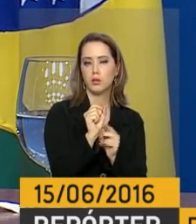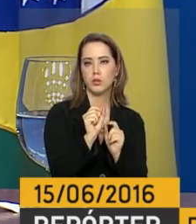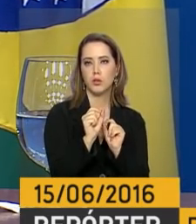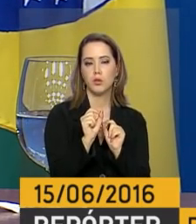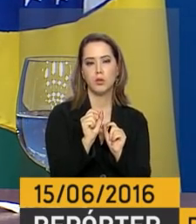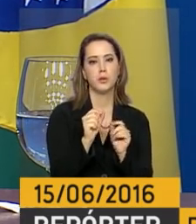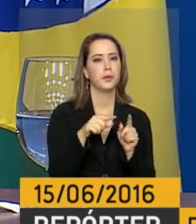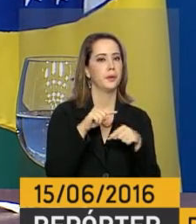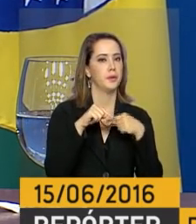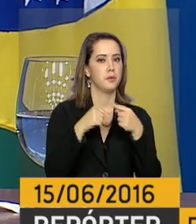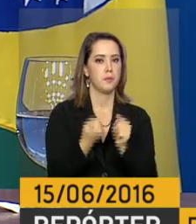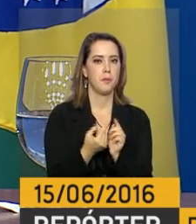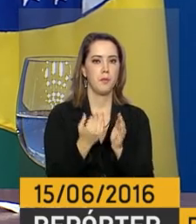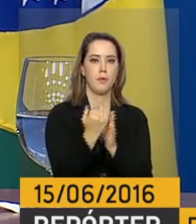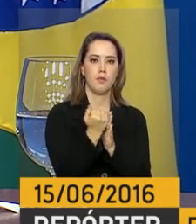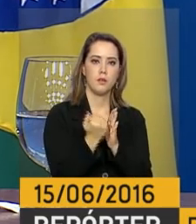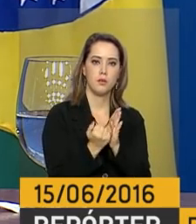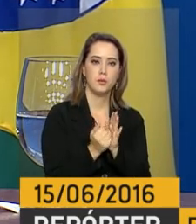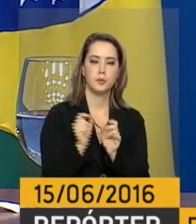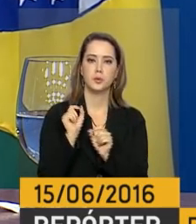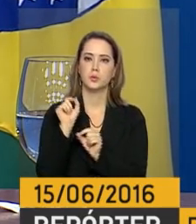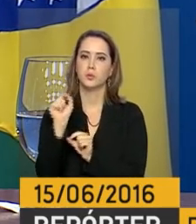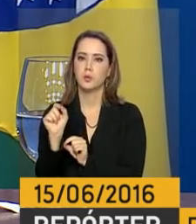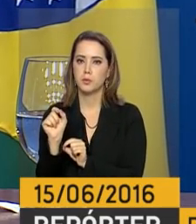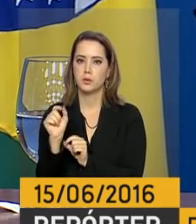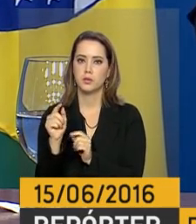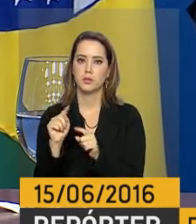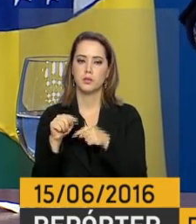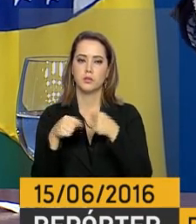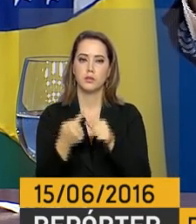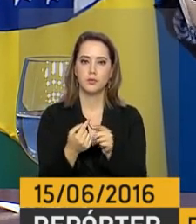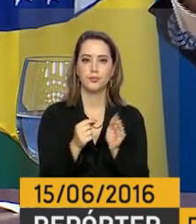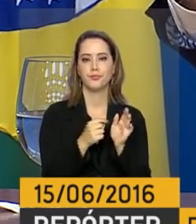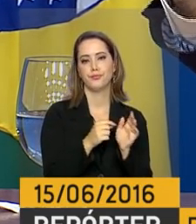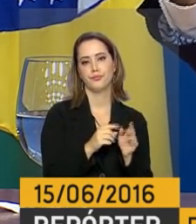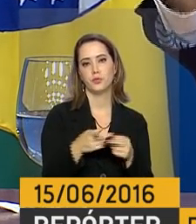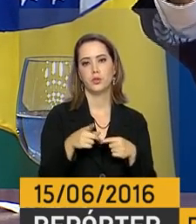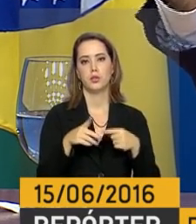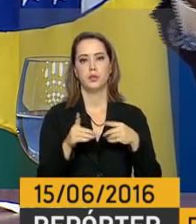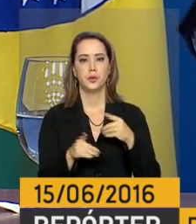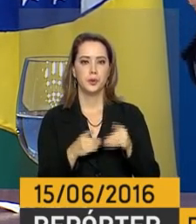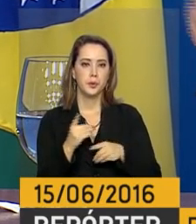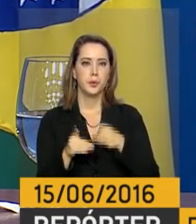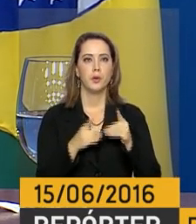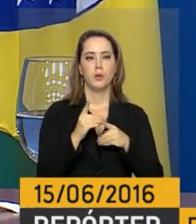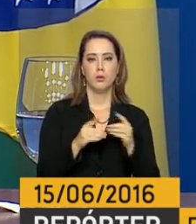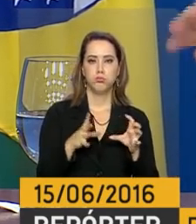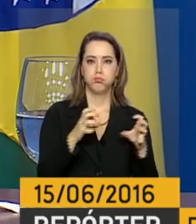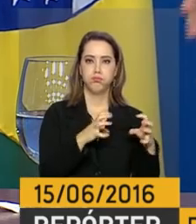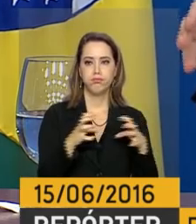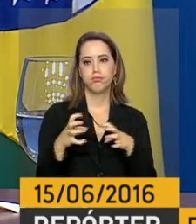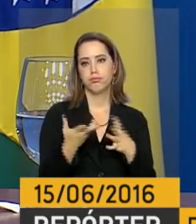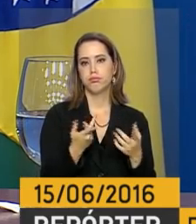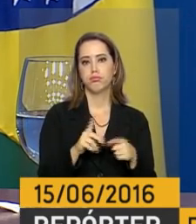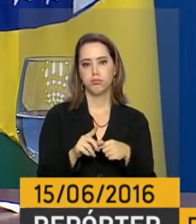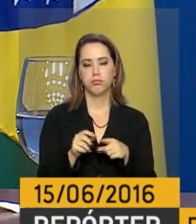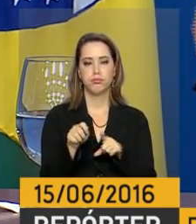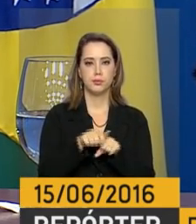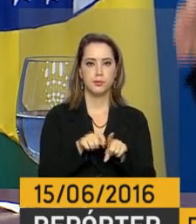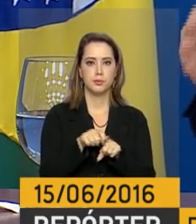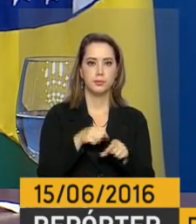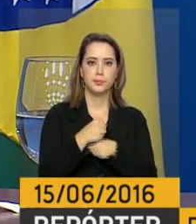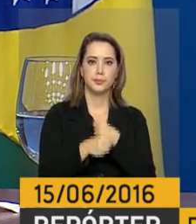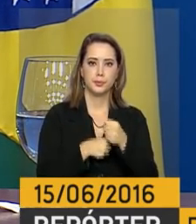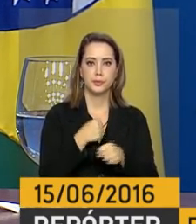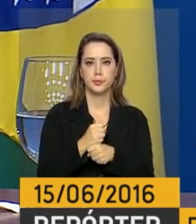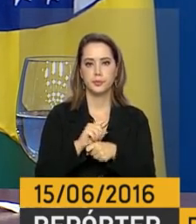e faz entra-se aí numa numa discussão de meses, anos naquela medida, pode ou não